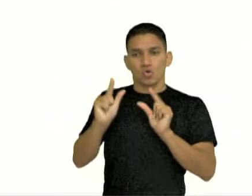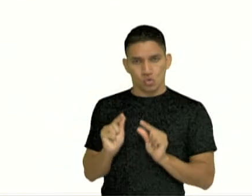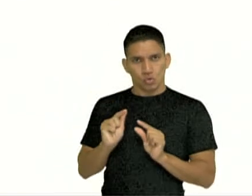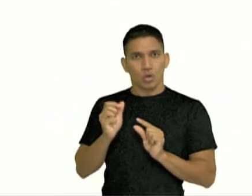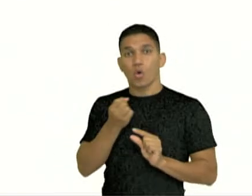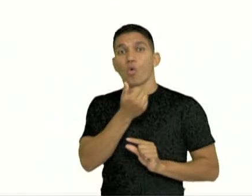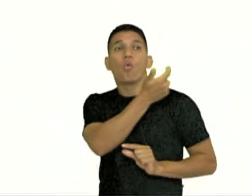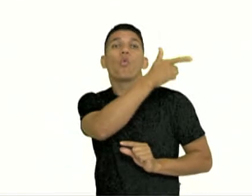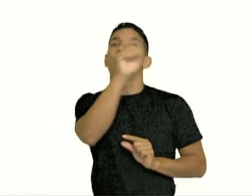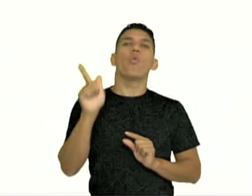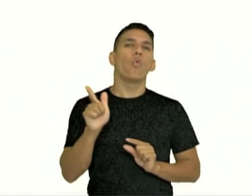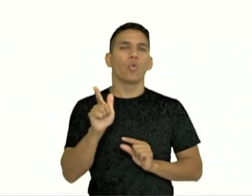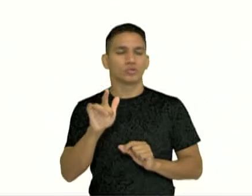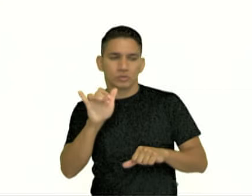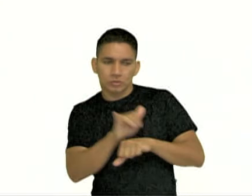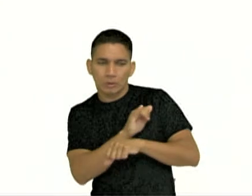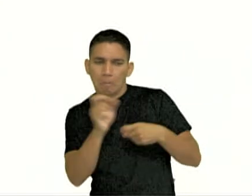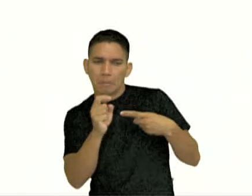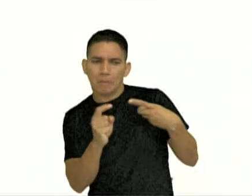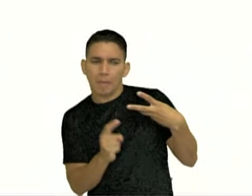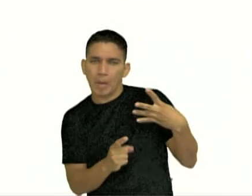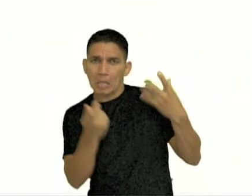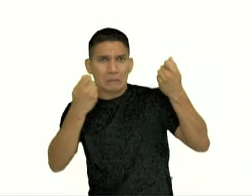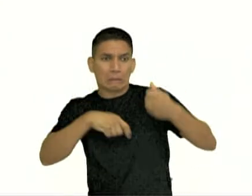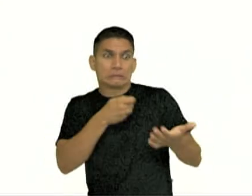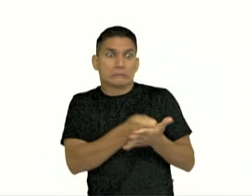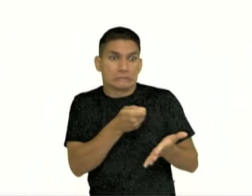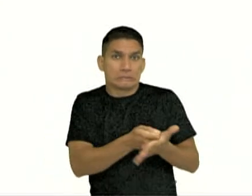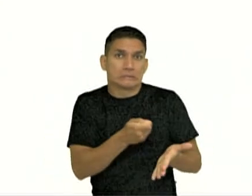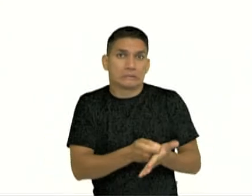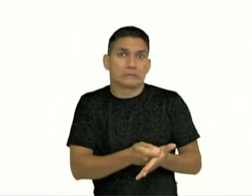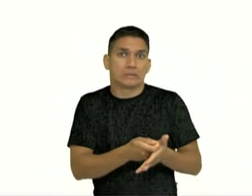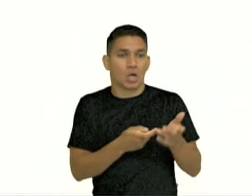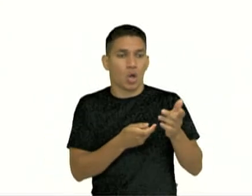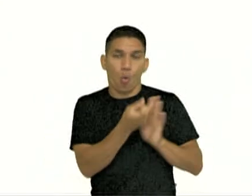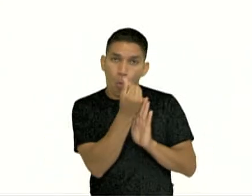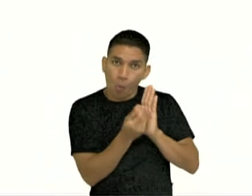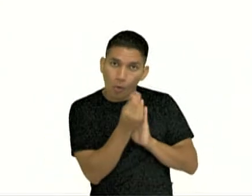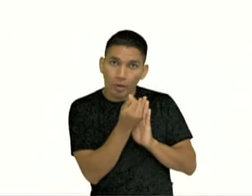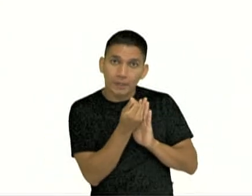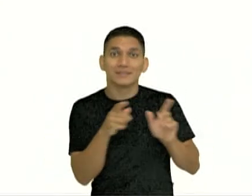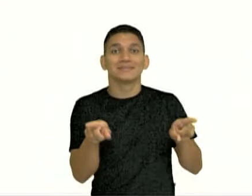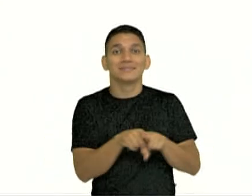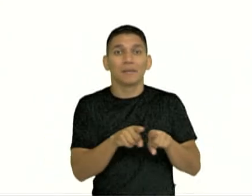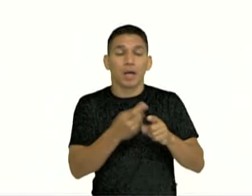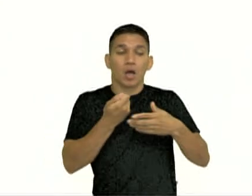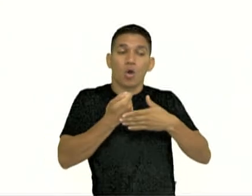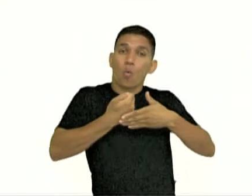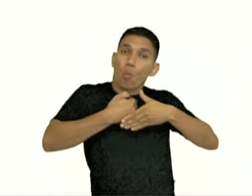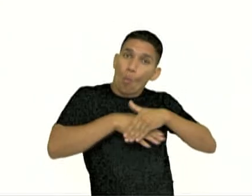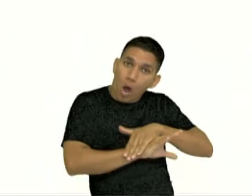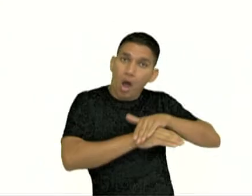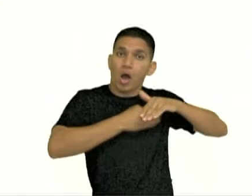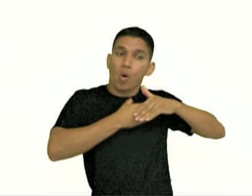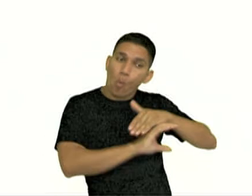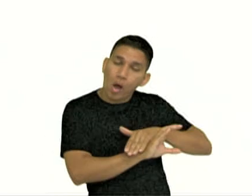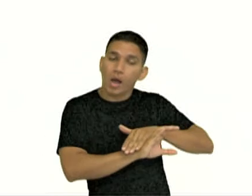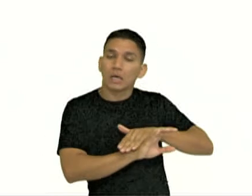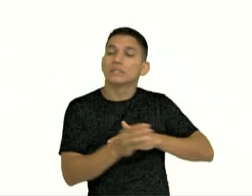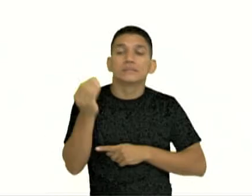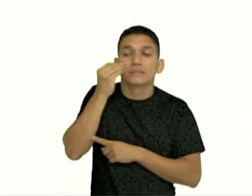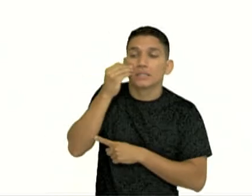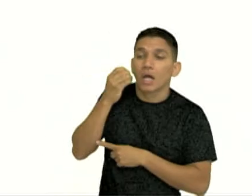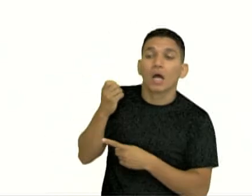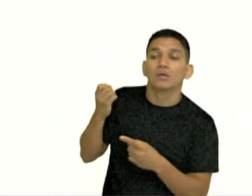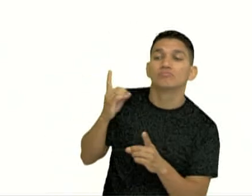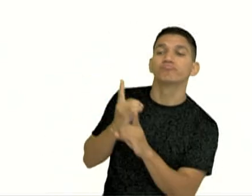são essenciais no seu orçamento e poupar para encontrar uma alternativa de crédito que equivale